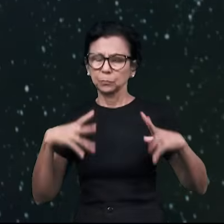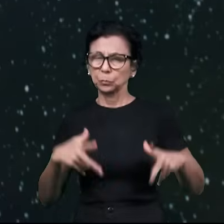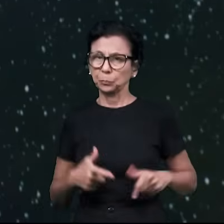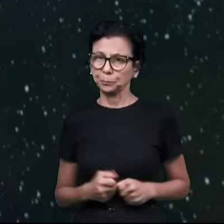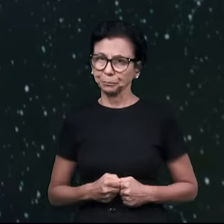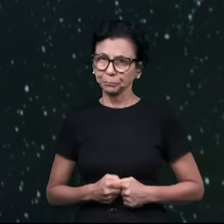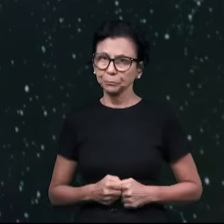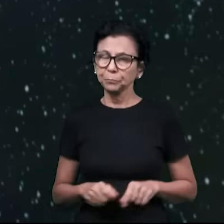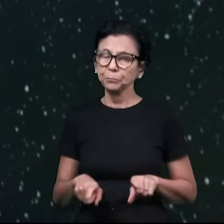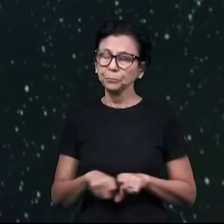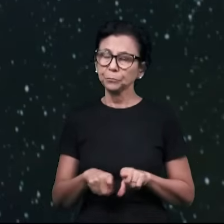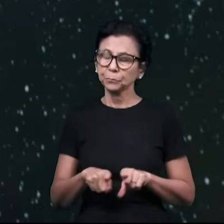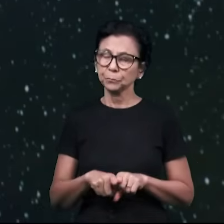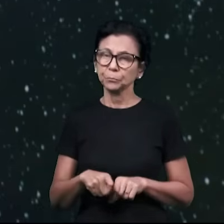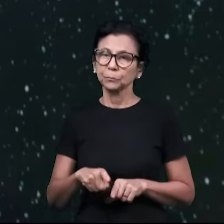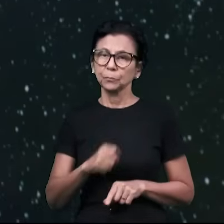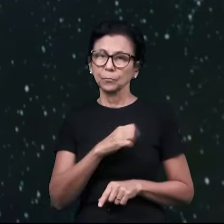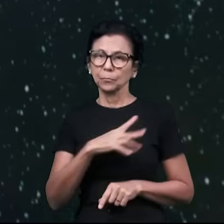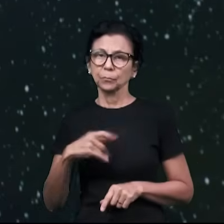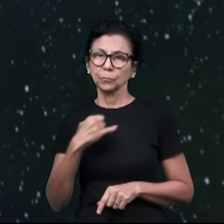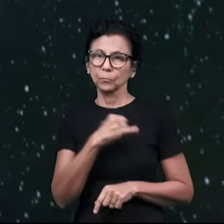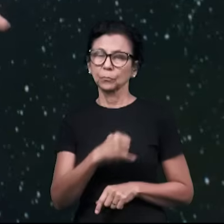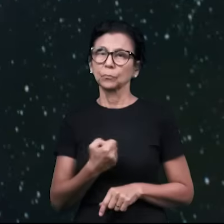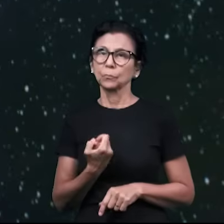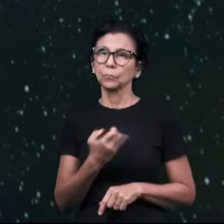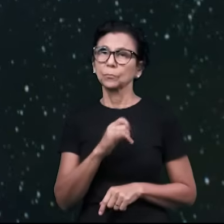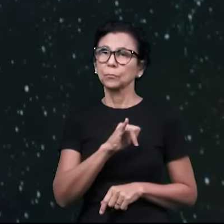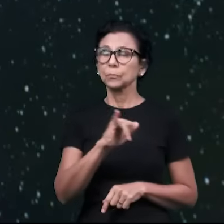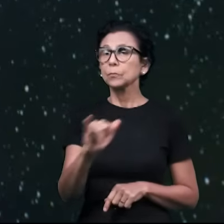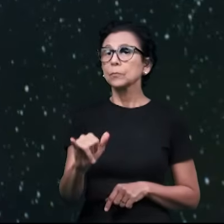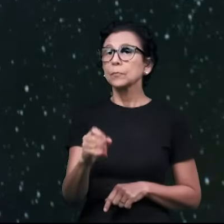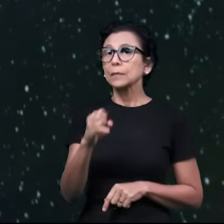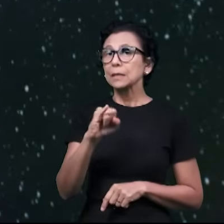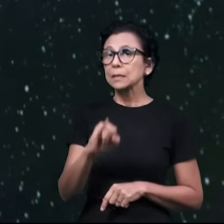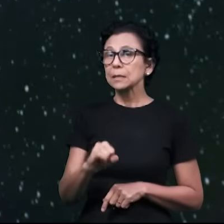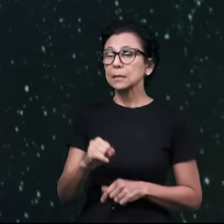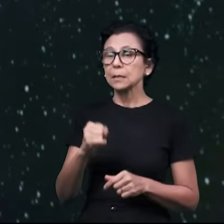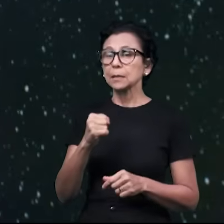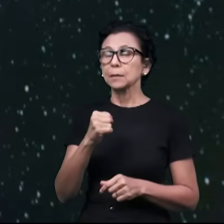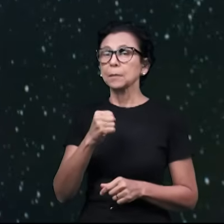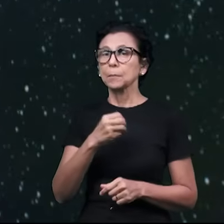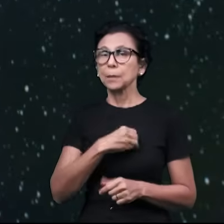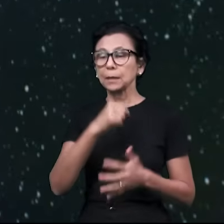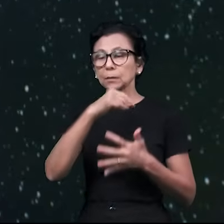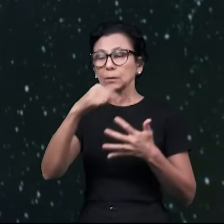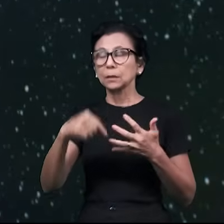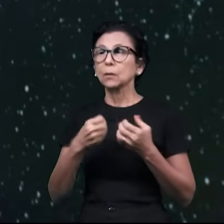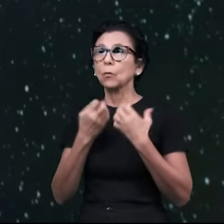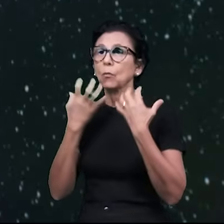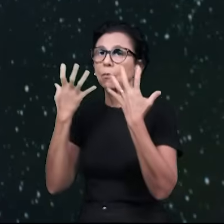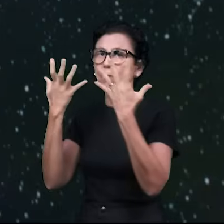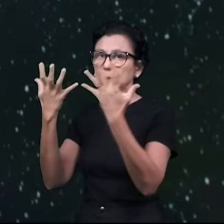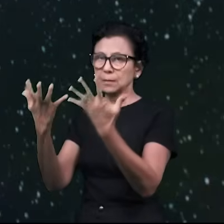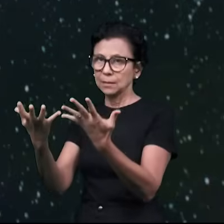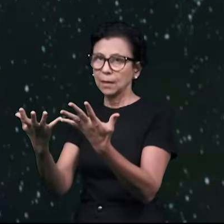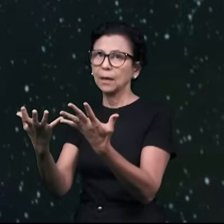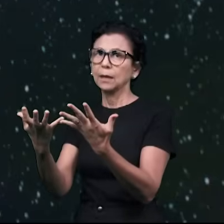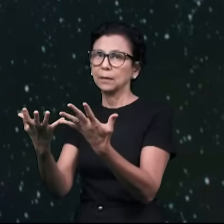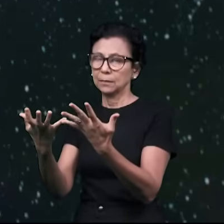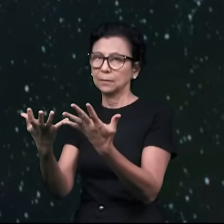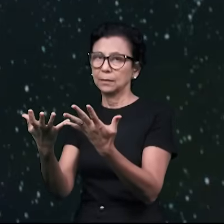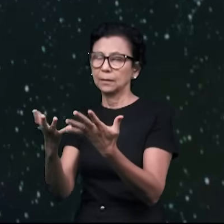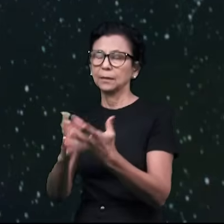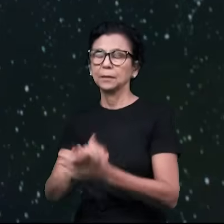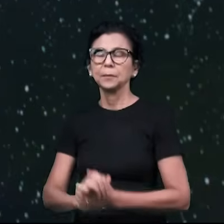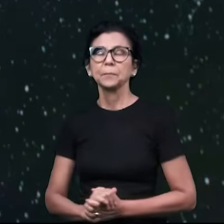confessarmos os nossos pecados, Ele é fiel e justo para nos perdoar, nos purificar toda a injustiça. E ele continua nesse